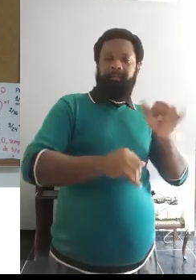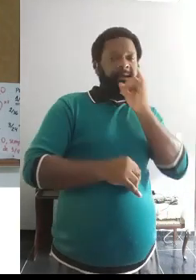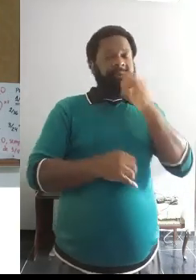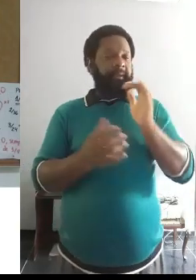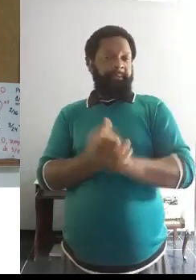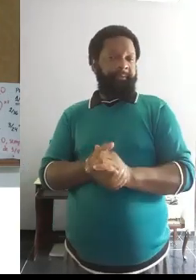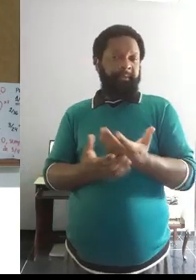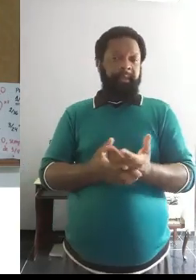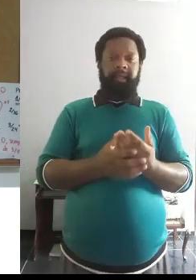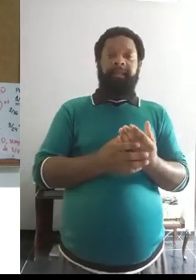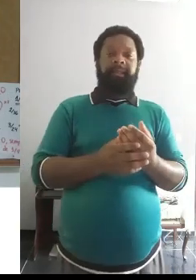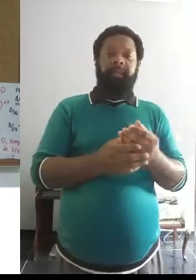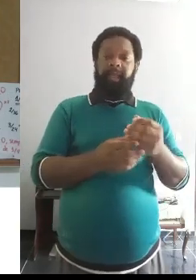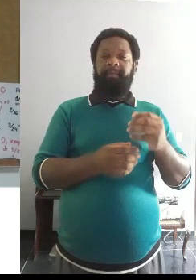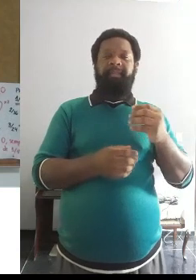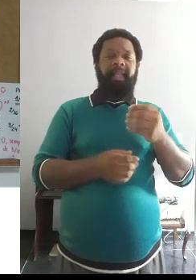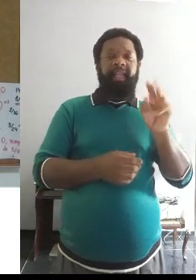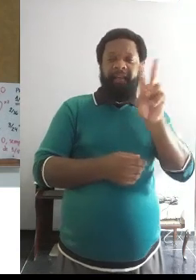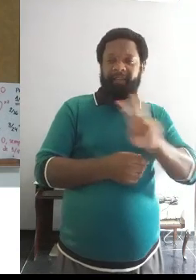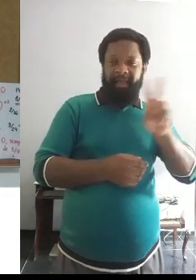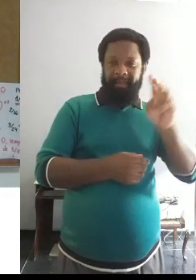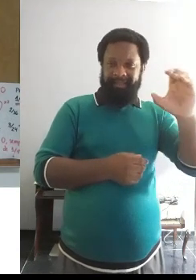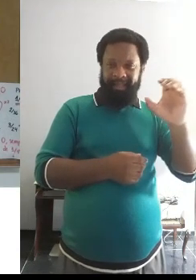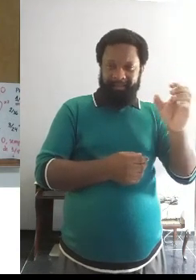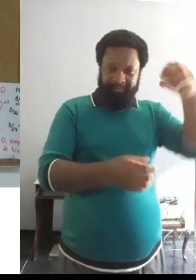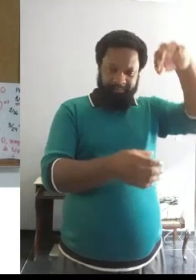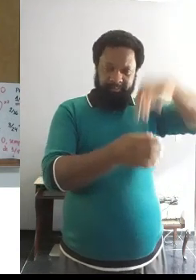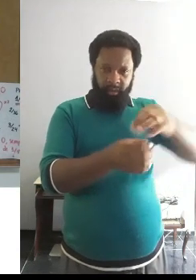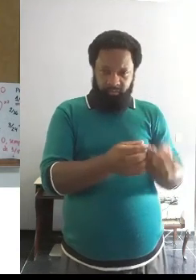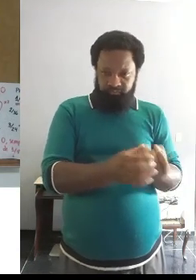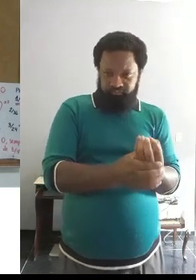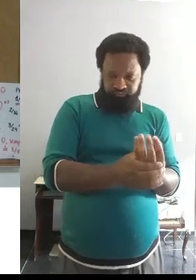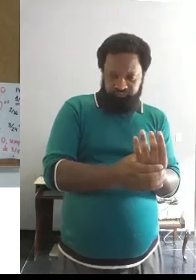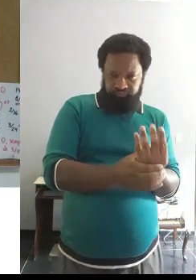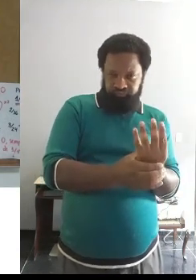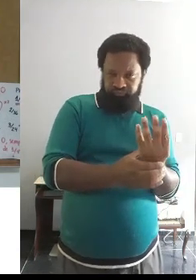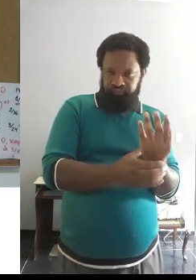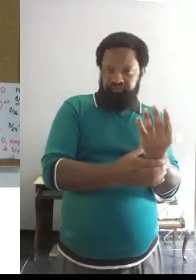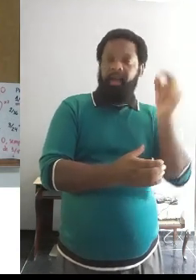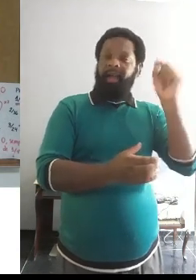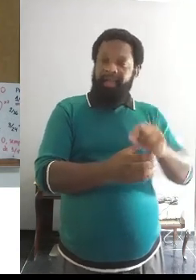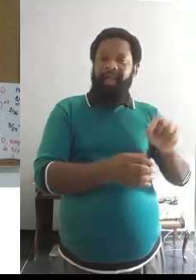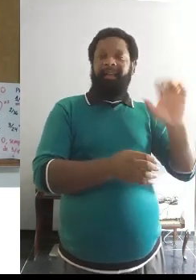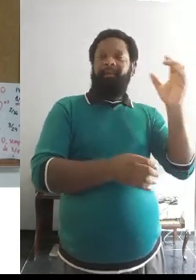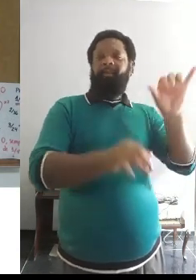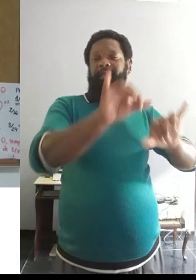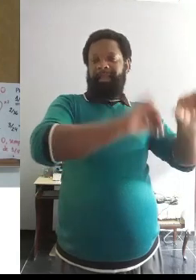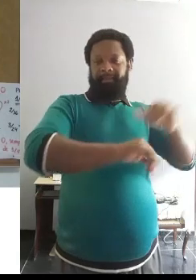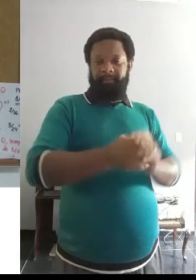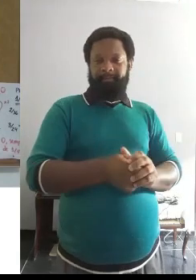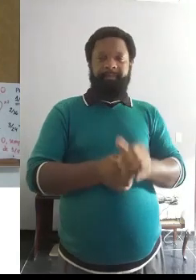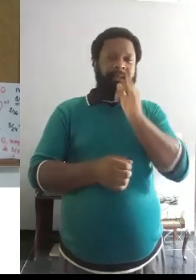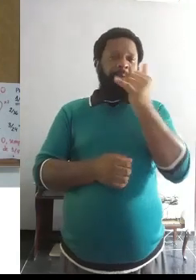Quando a gente coloca, por exemplo, um comprimido de vitamina C na água, a gente observa a formação de bolhas. Isso é um fenômeno químico. Quando nós queimamos